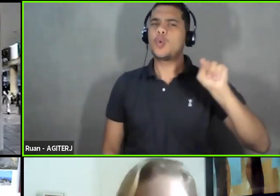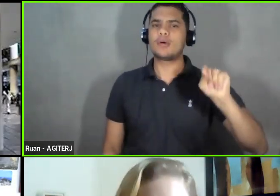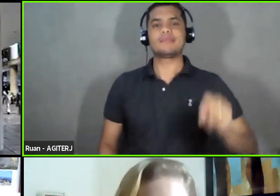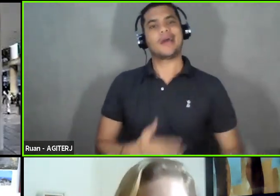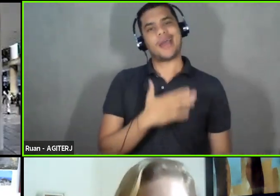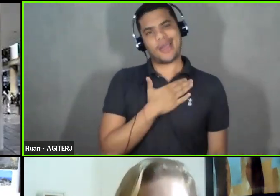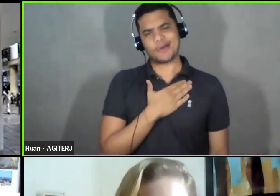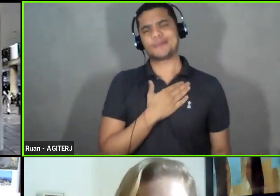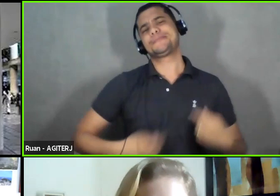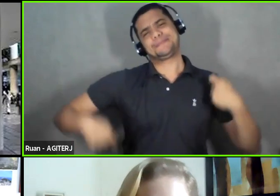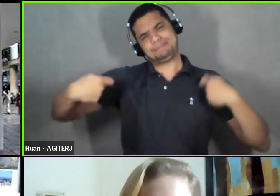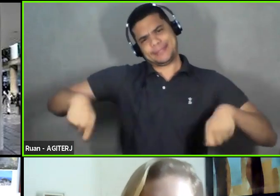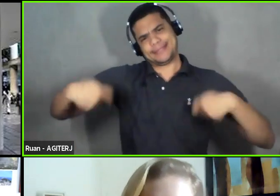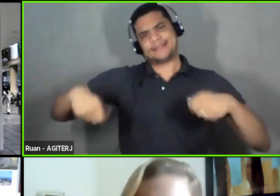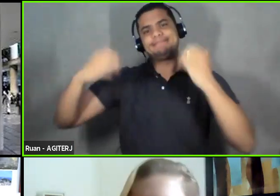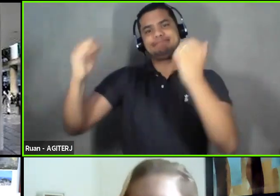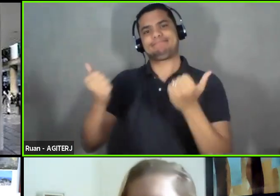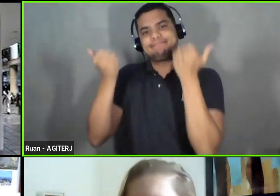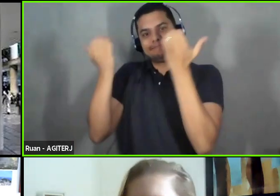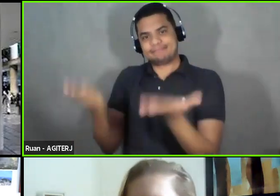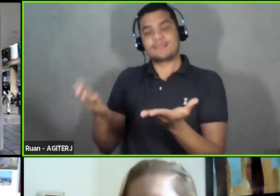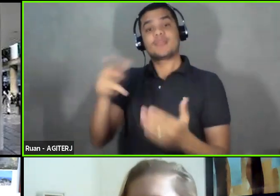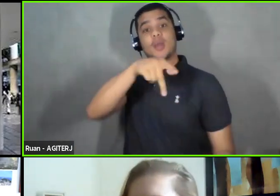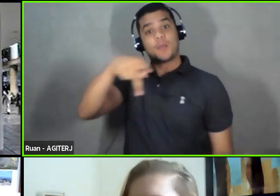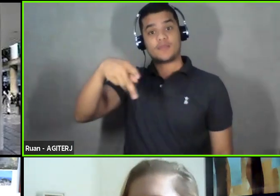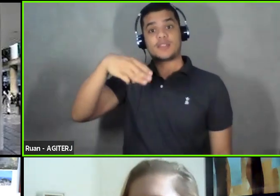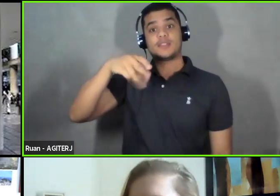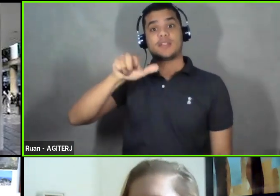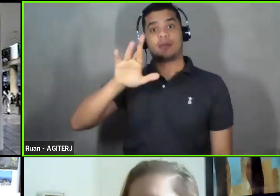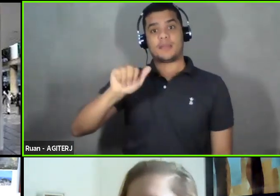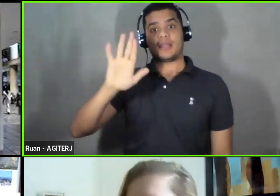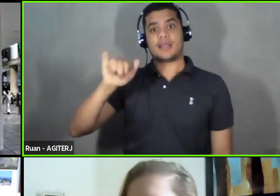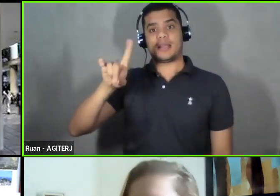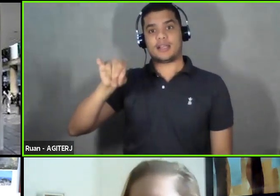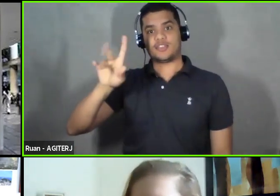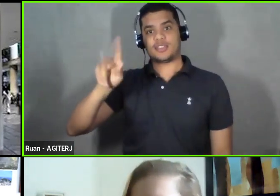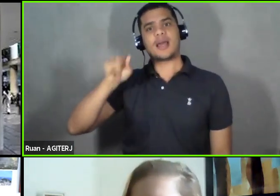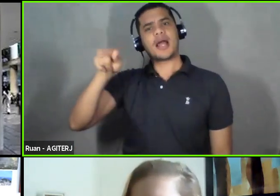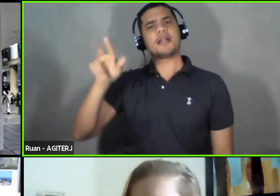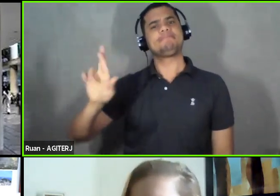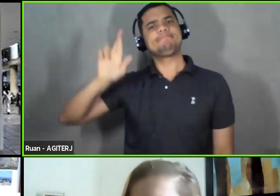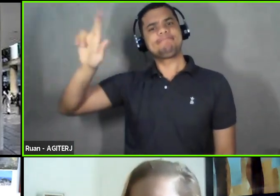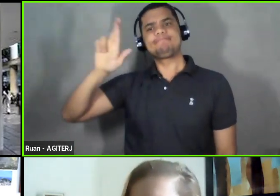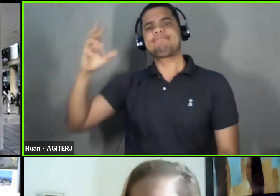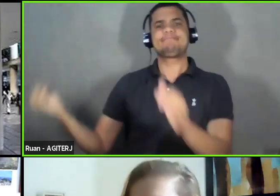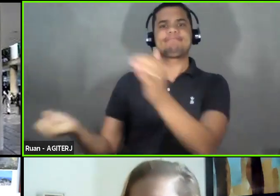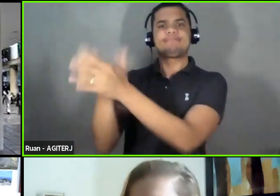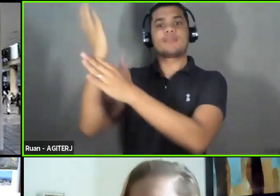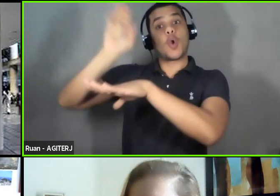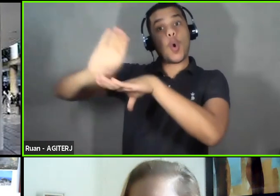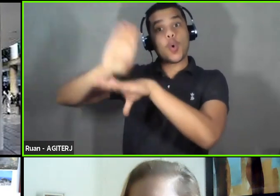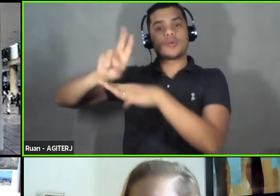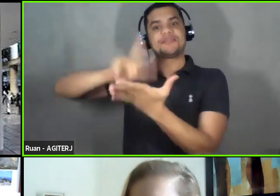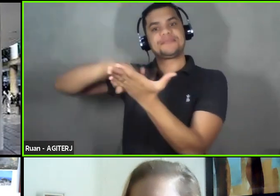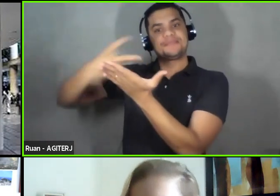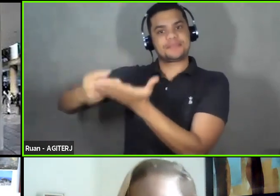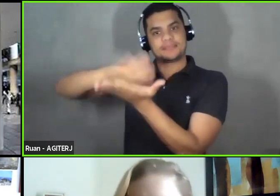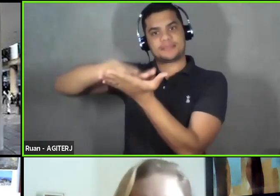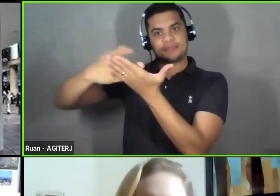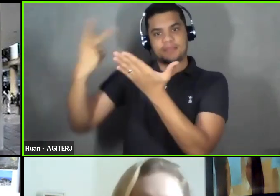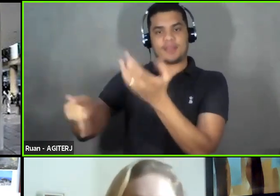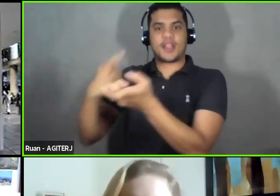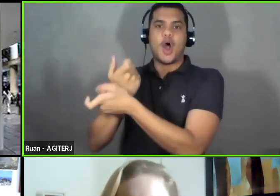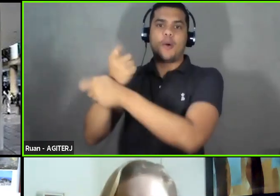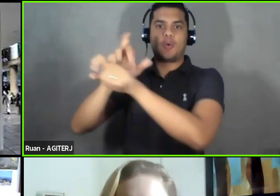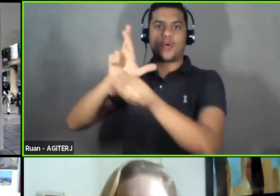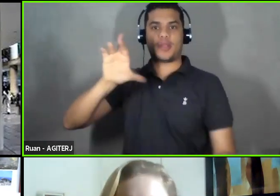de homenagear a professora Maria Cândida Bordenave, responsável pela implantação do curso de tradutor e intérprete da PUC e